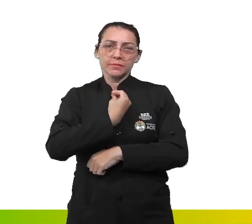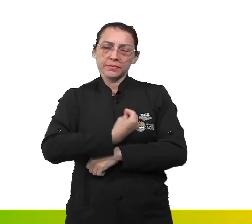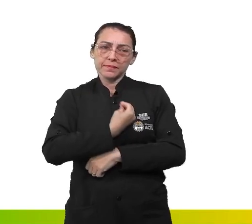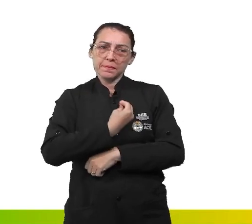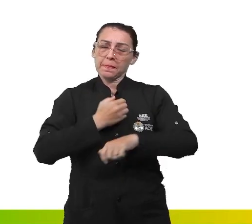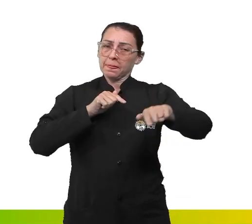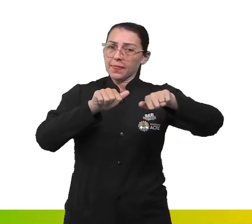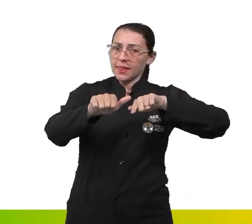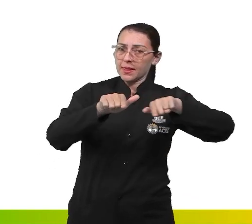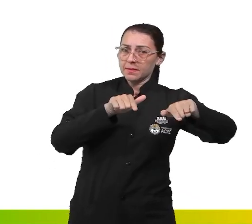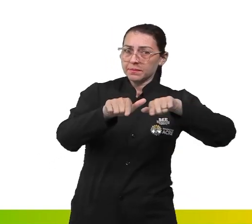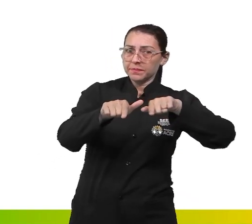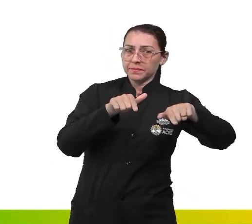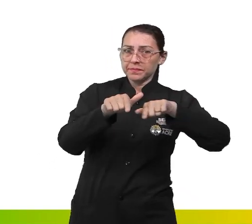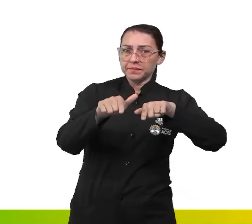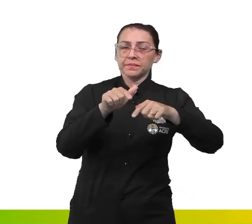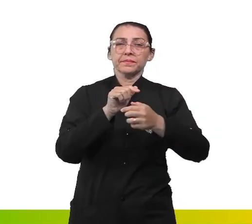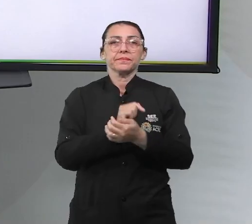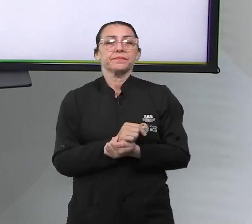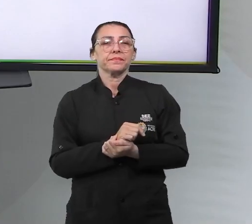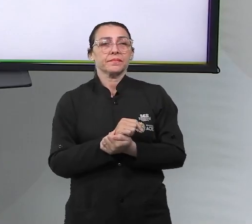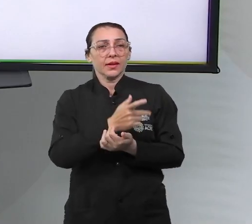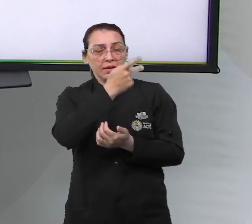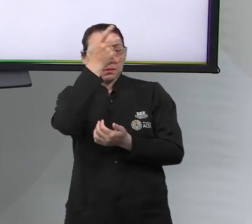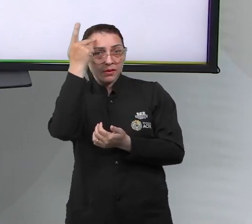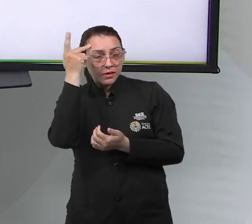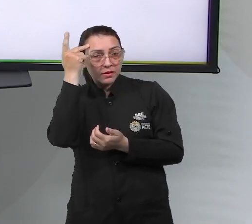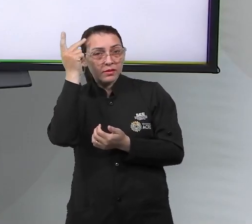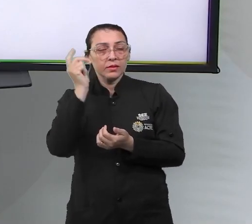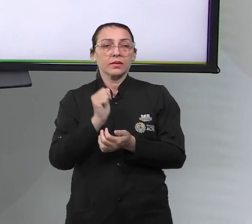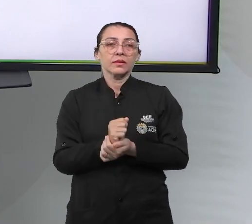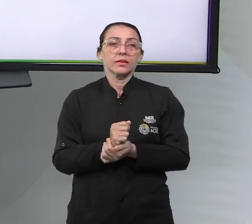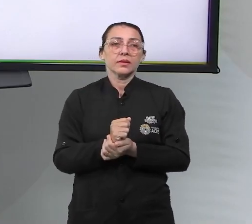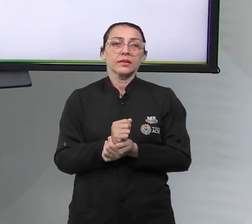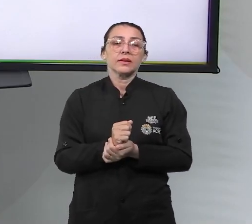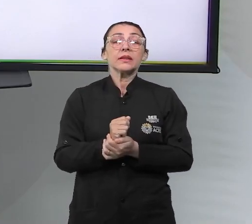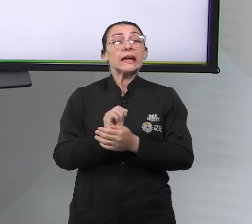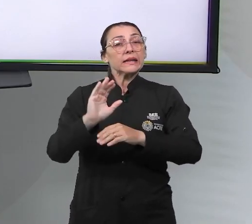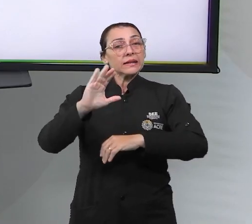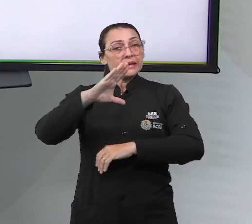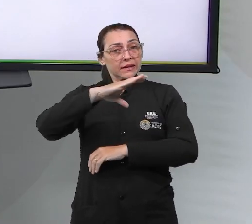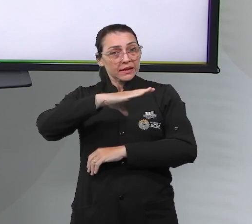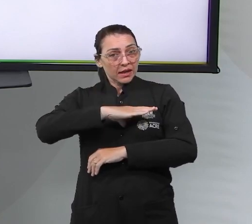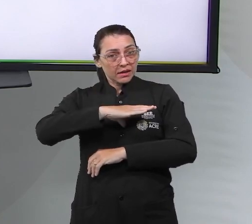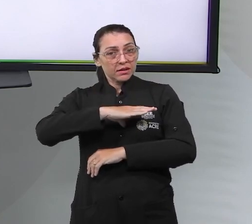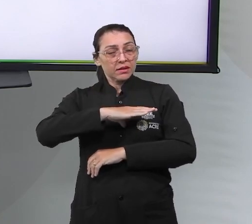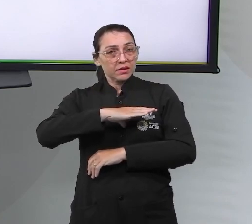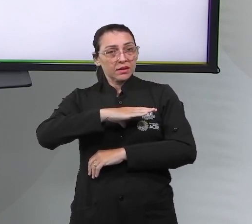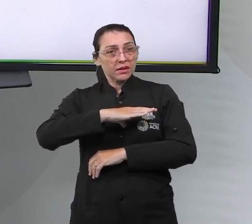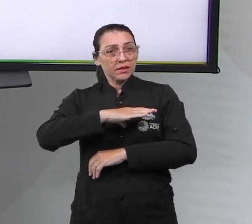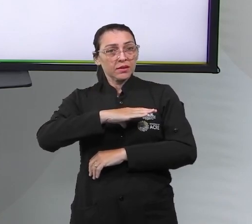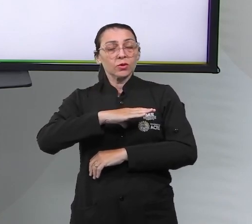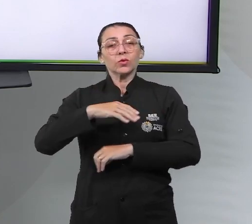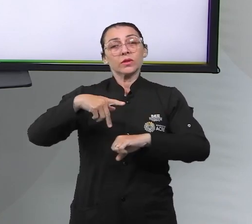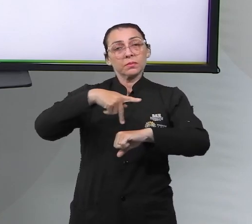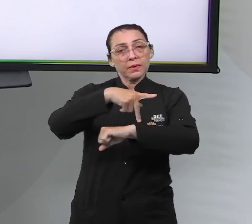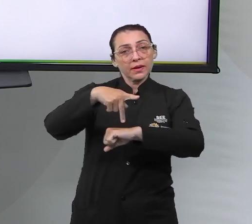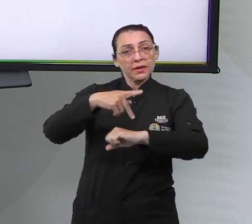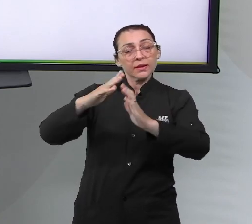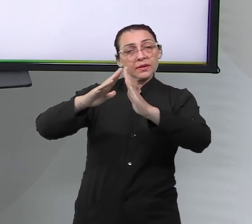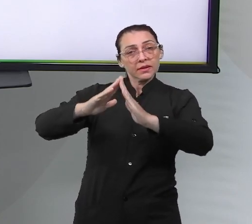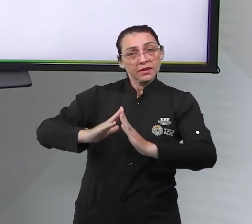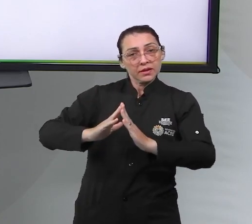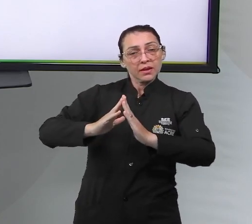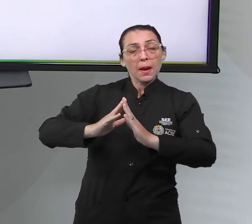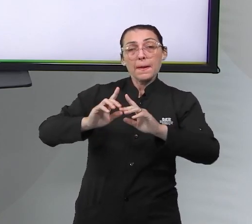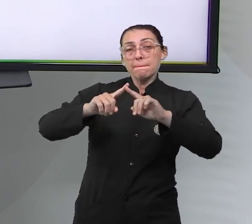vida e trabalho. Muitas das vezes, essas pessoas estão nas cidades que estão, nos países que